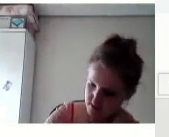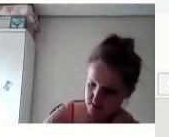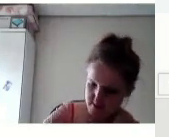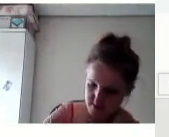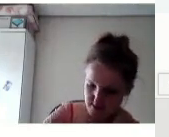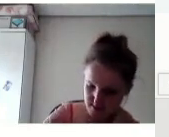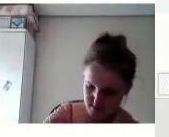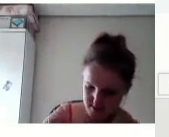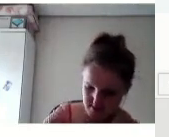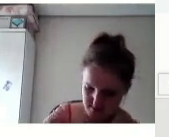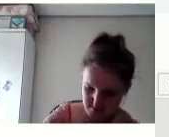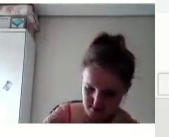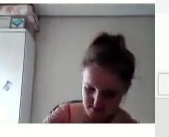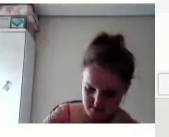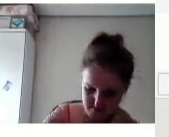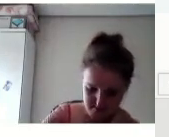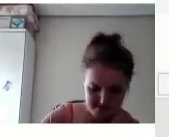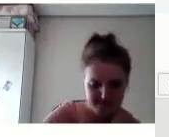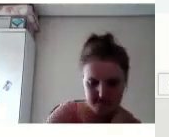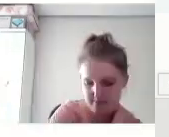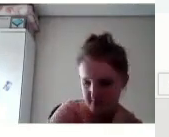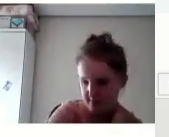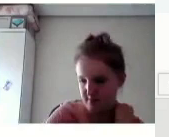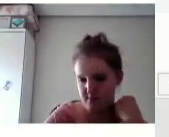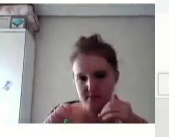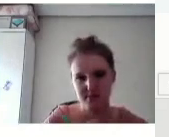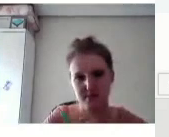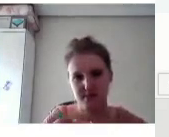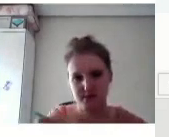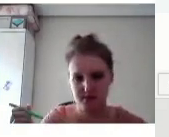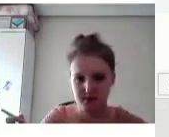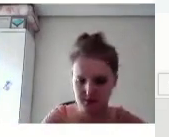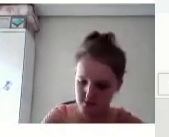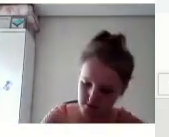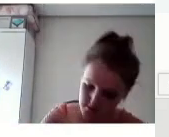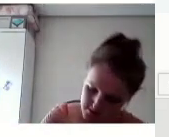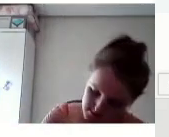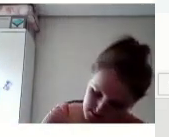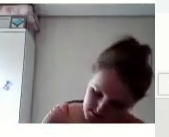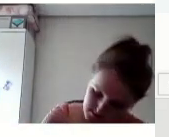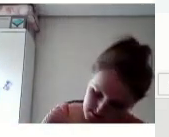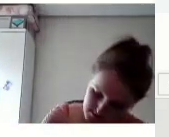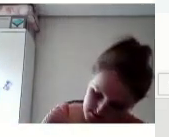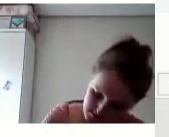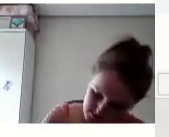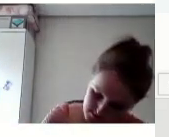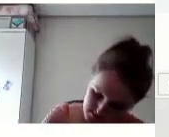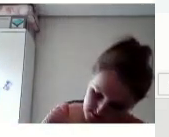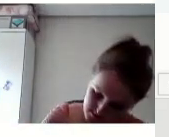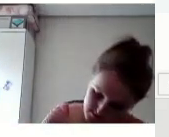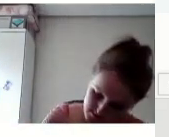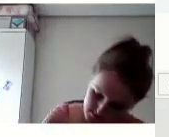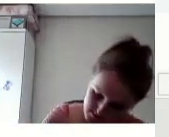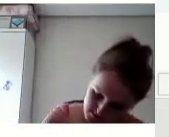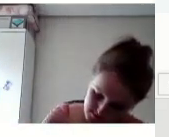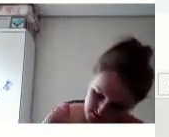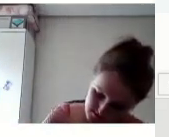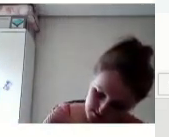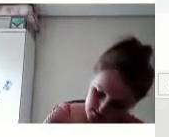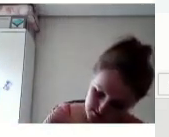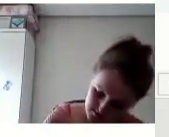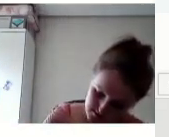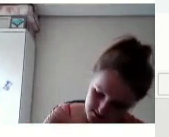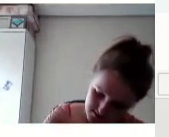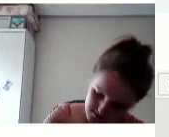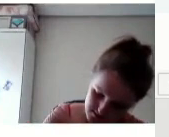Mas eu posso ter sistemas físicos que envolve mais de um campo, né? Então eu posso generalizar essa equação de Euler-Lagrange